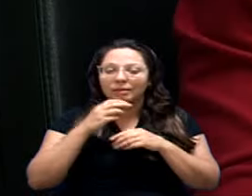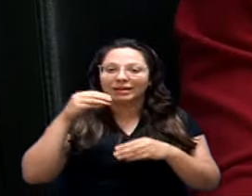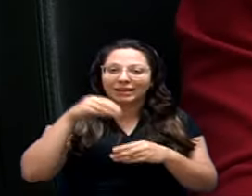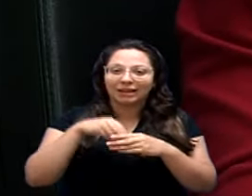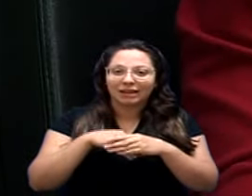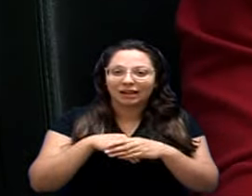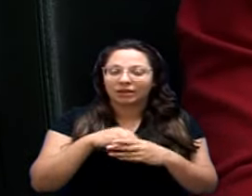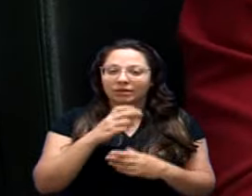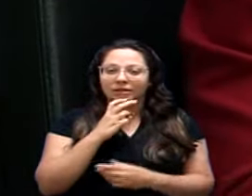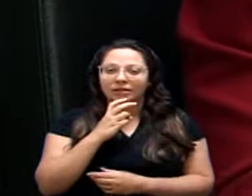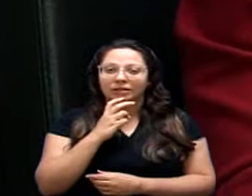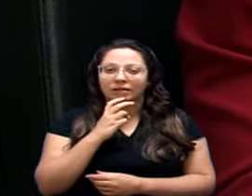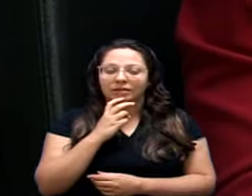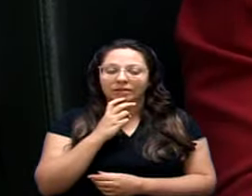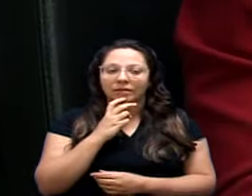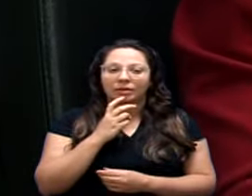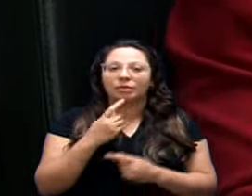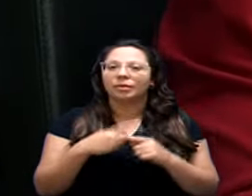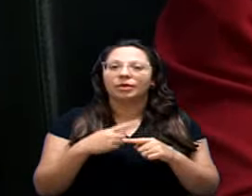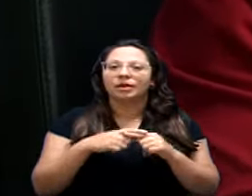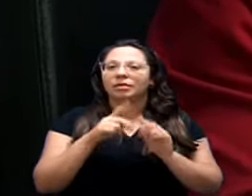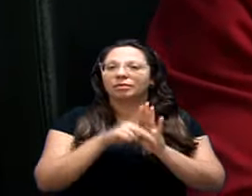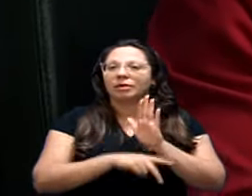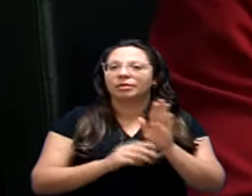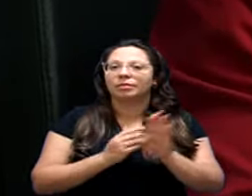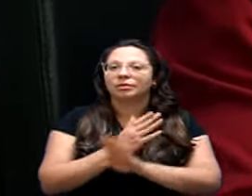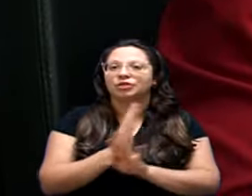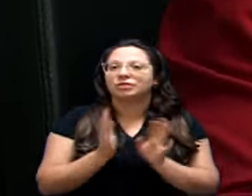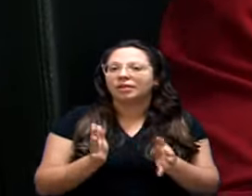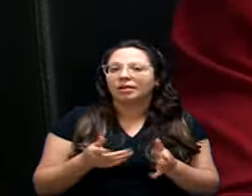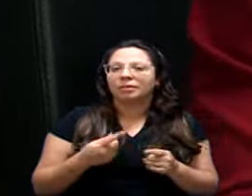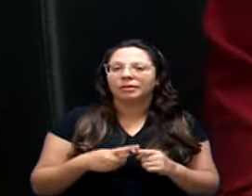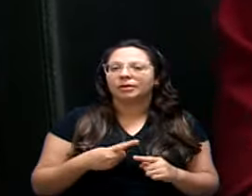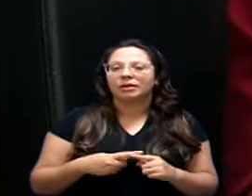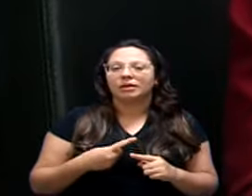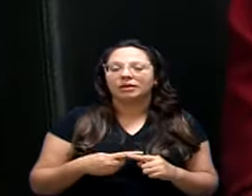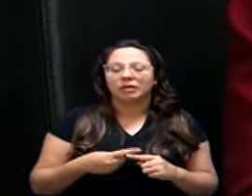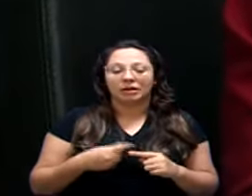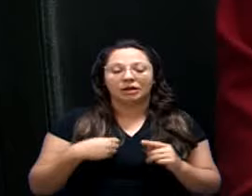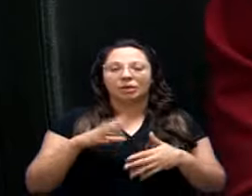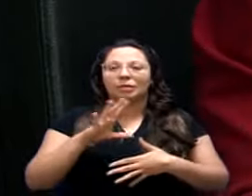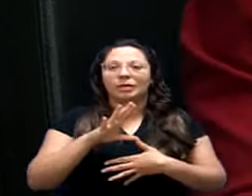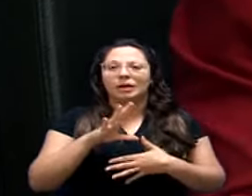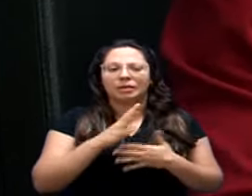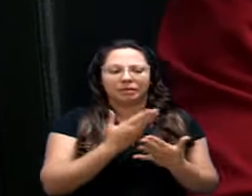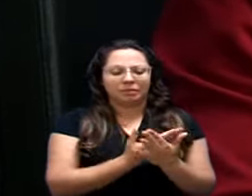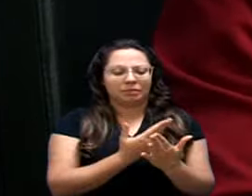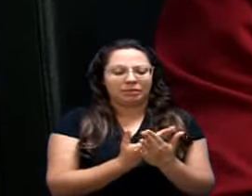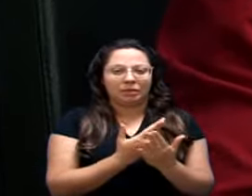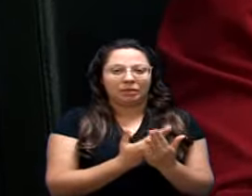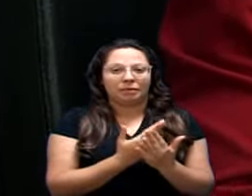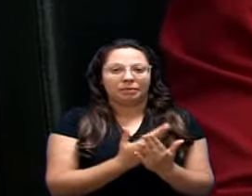cidade porque os planos já estão aprovados e pelos mapas que eu estudei aqui boa parte da cidade já